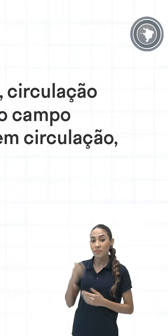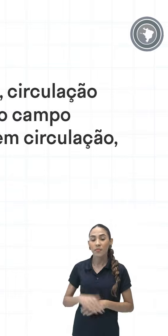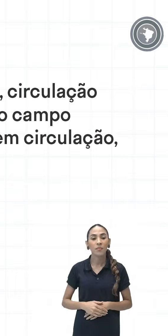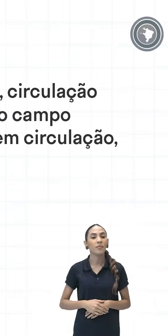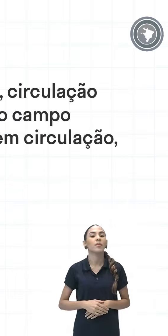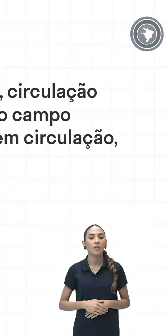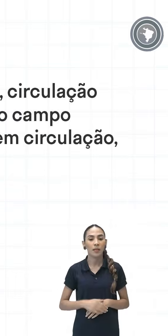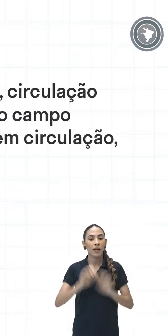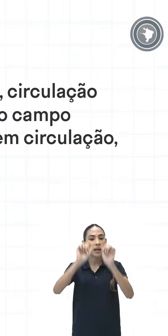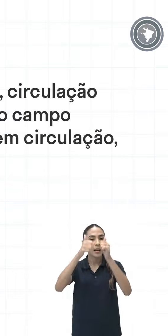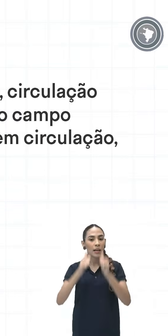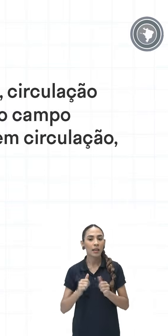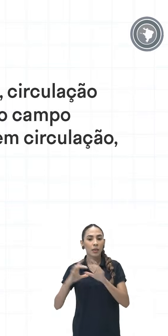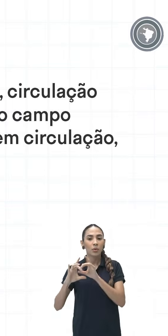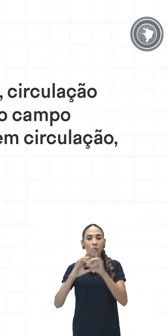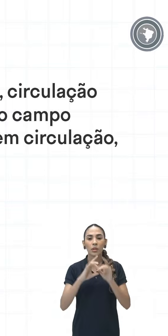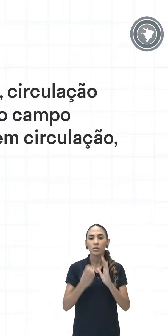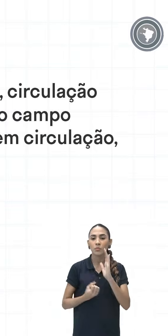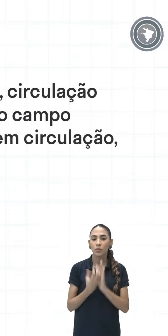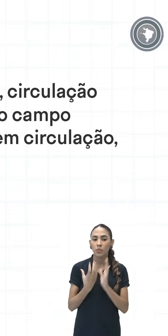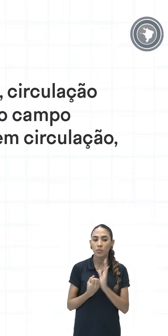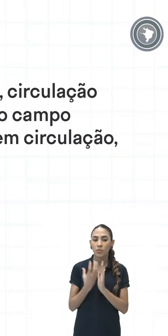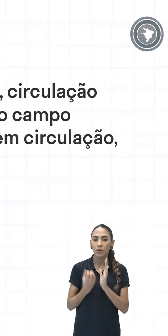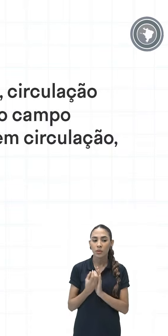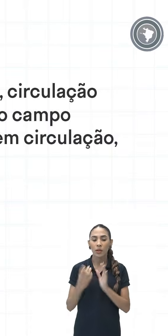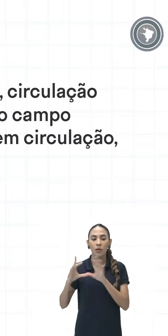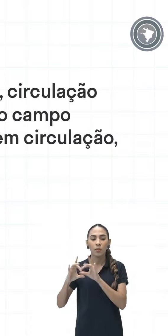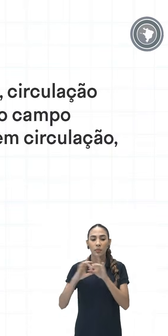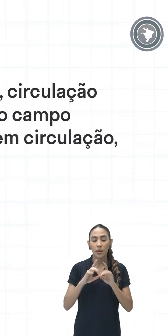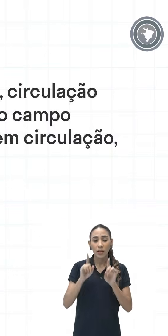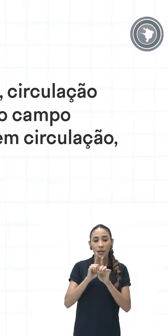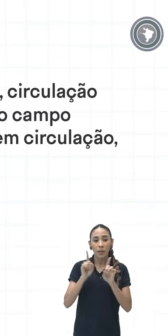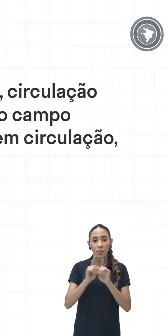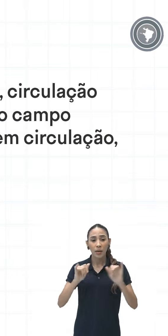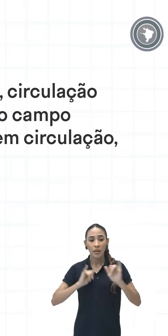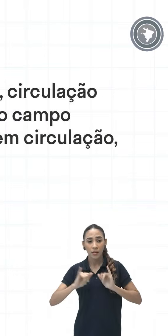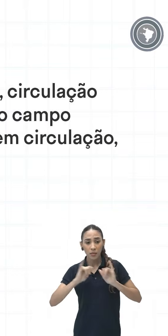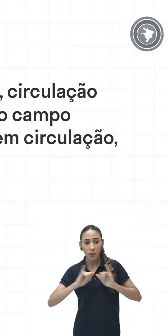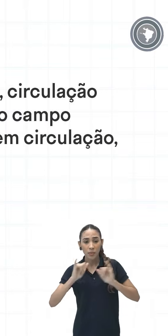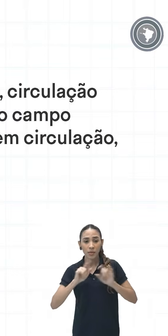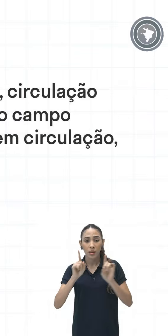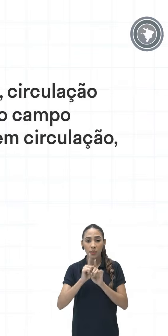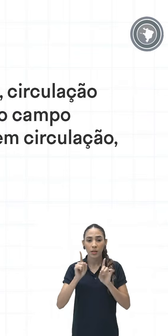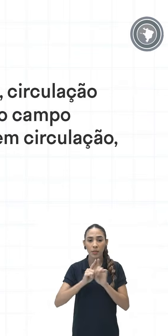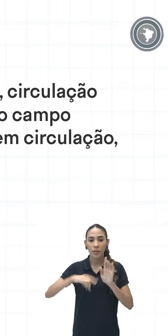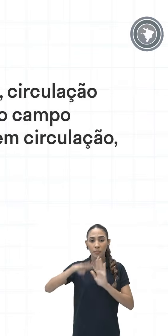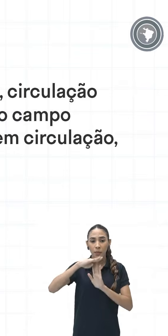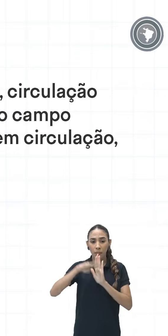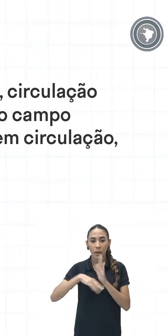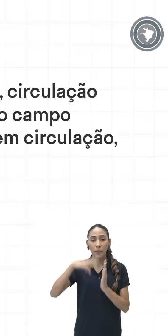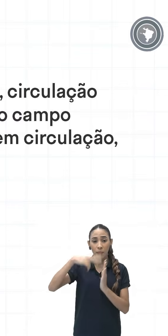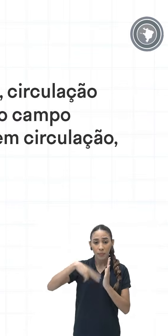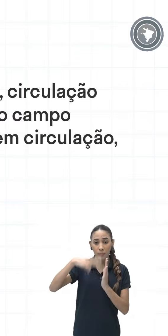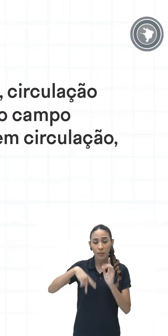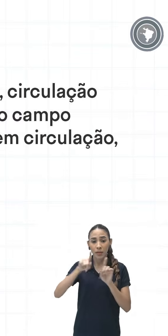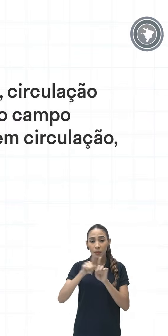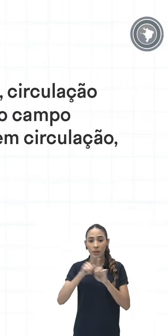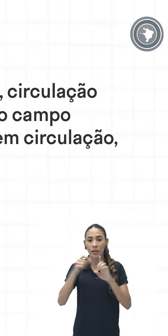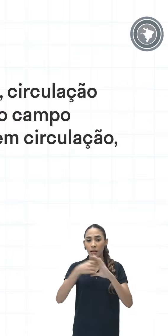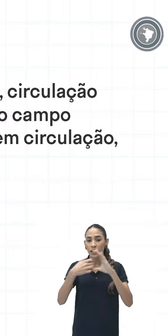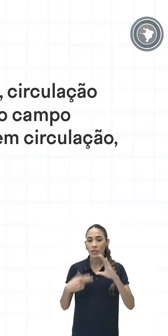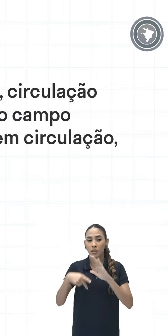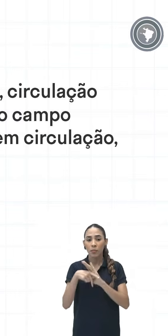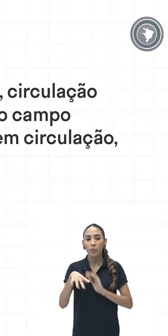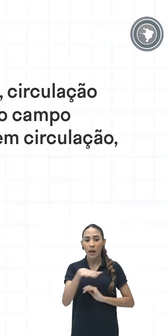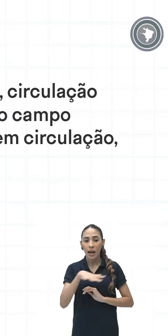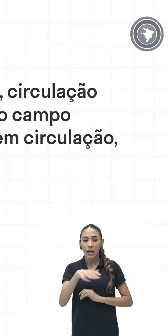tela, reconstrução do contexto de produção, circulação e recepção de textos, caracterização do